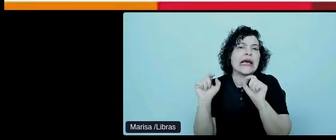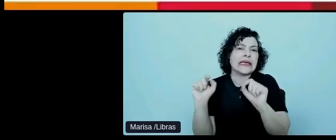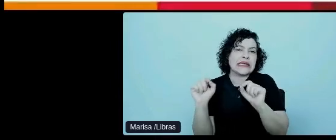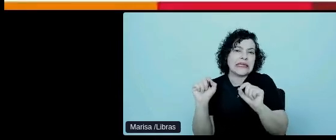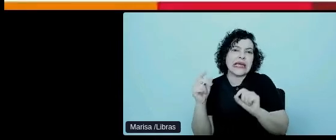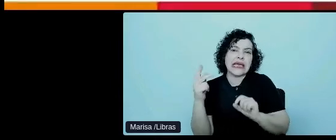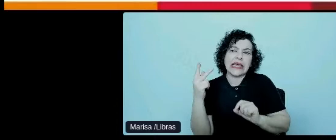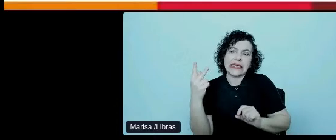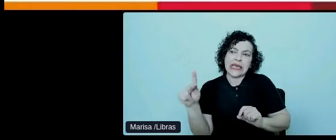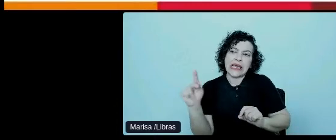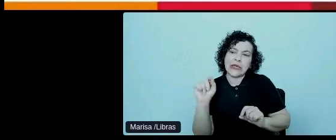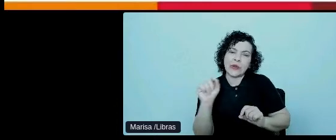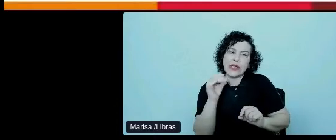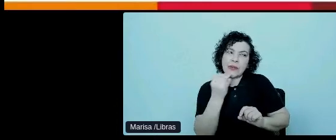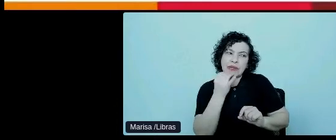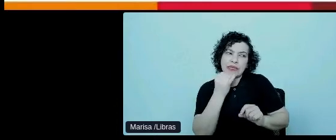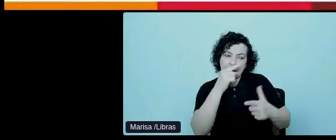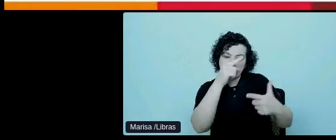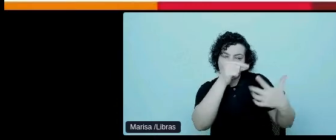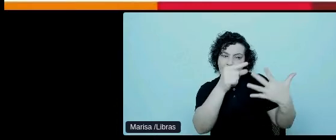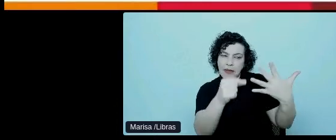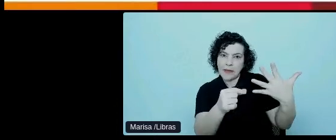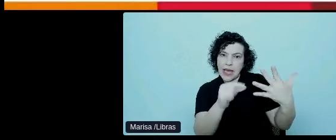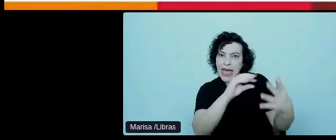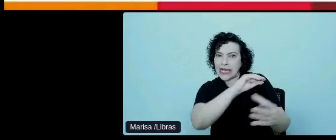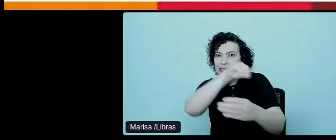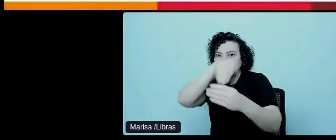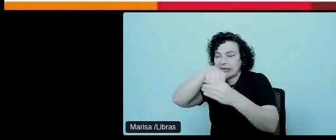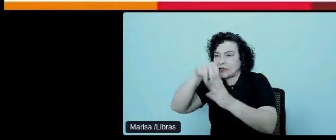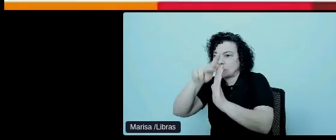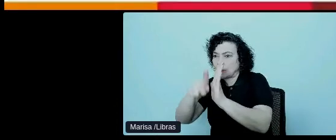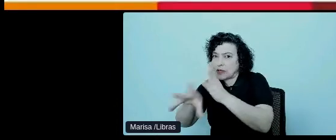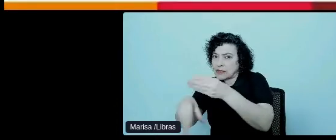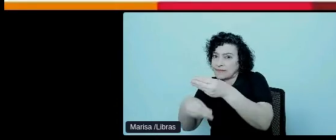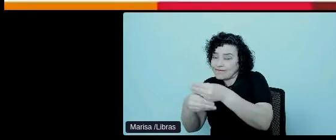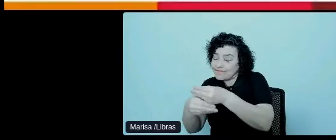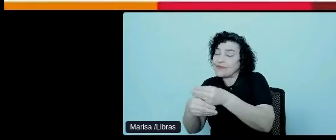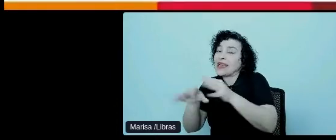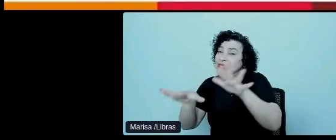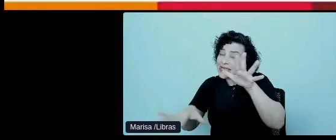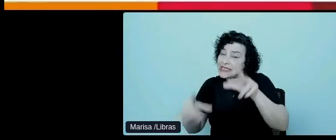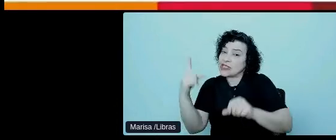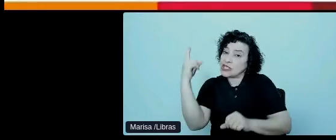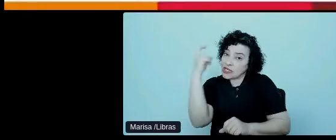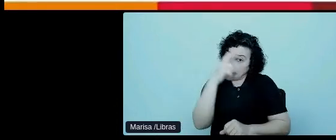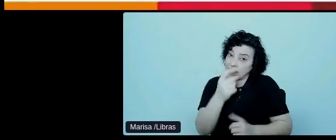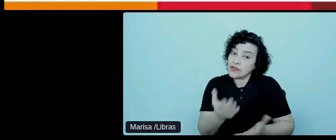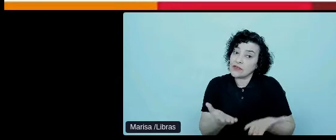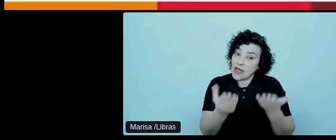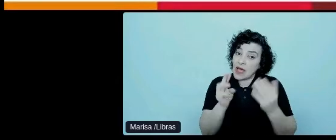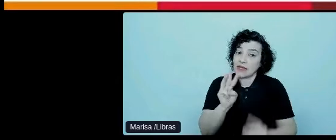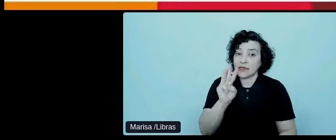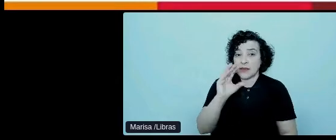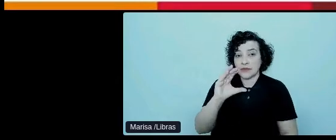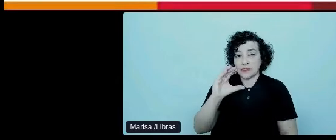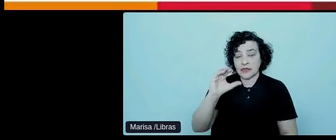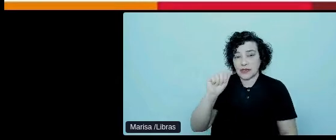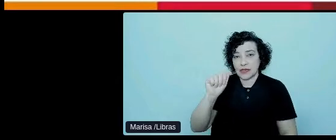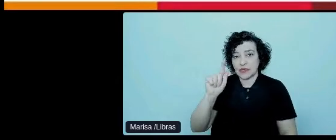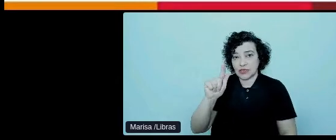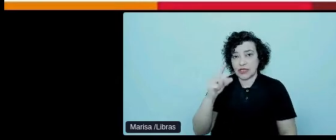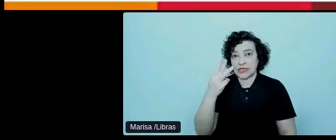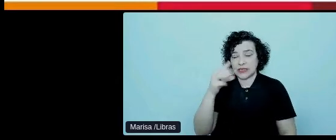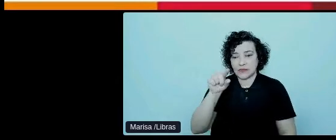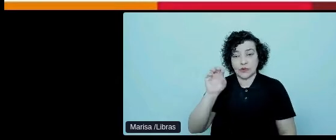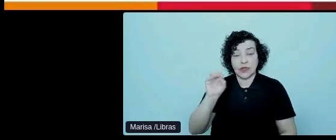dentro do seu projeto? Quem que é responsável por aquilo? Então, essa WCAG 3.0 vai trazer essa informação, que